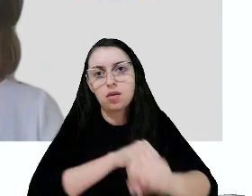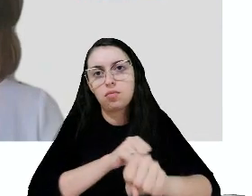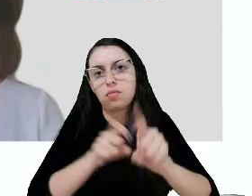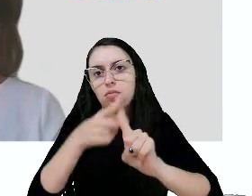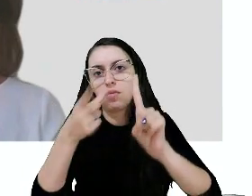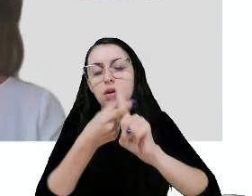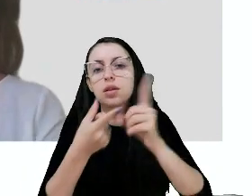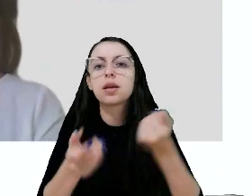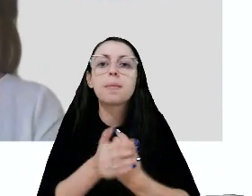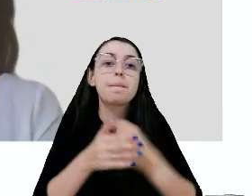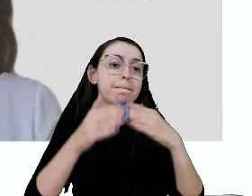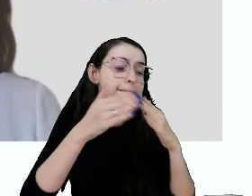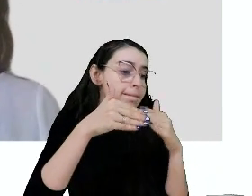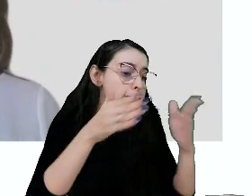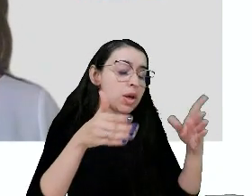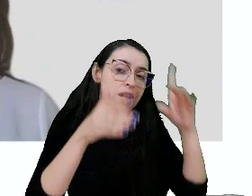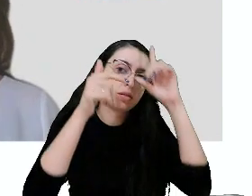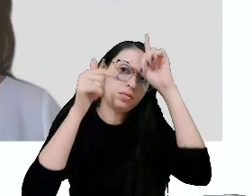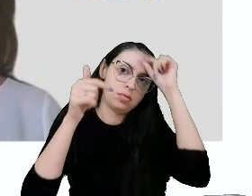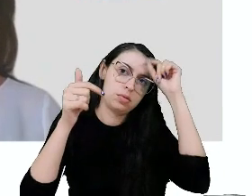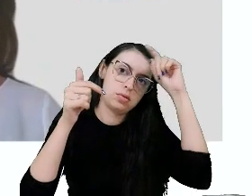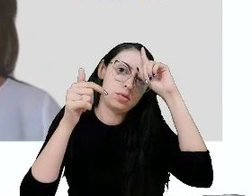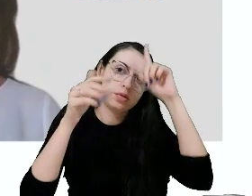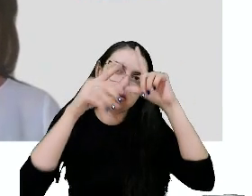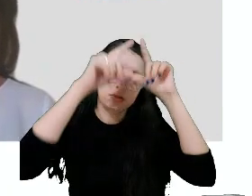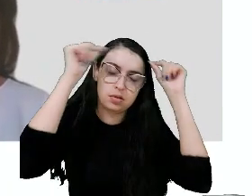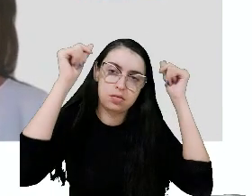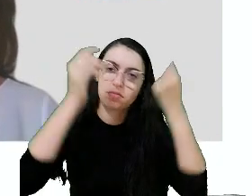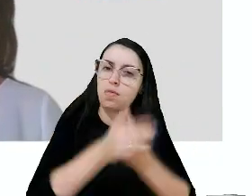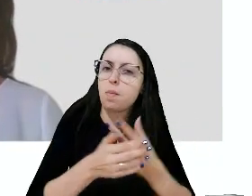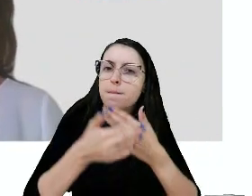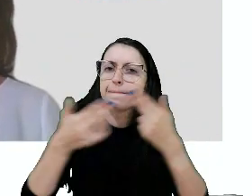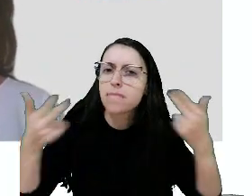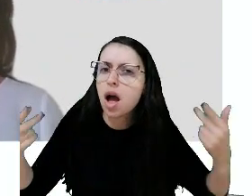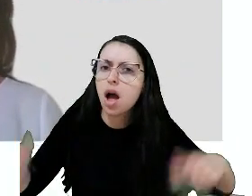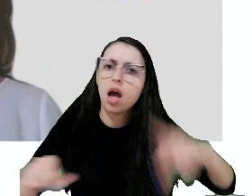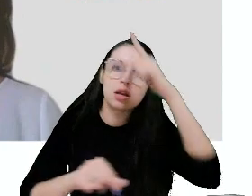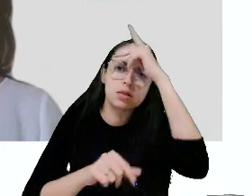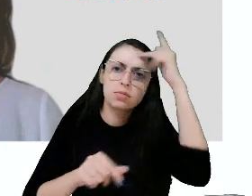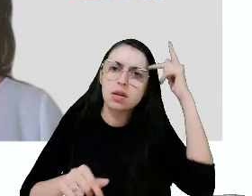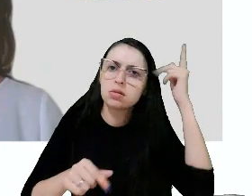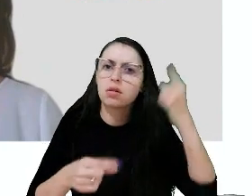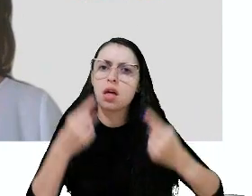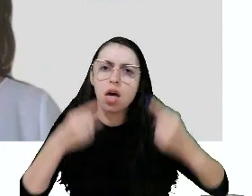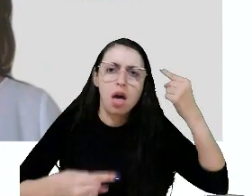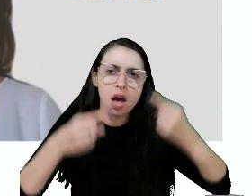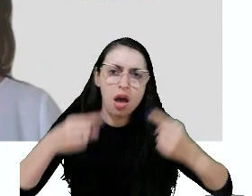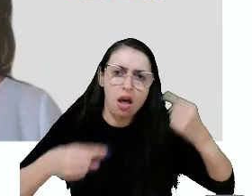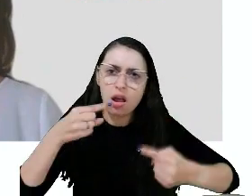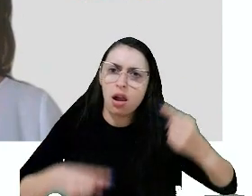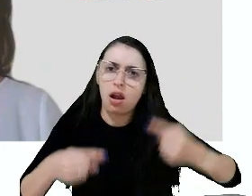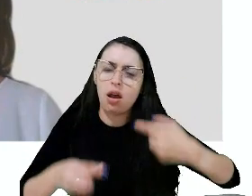desse hospital haviam dezenas de pessoas, que eu digo, completamente